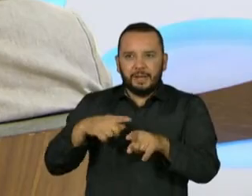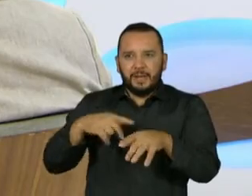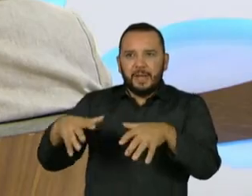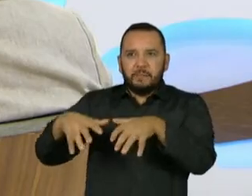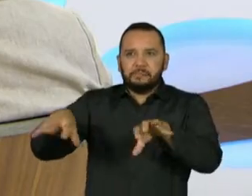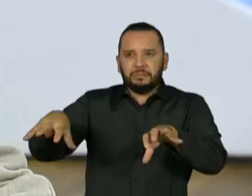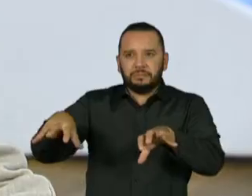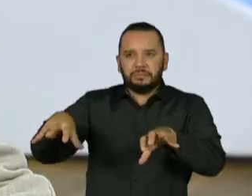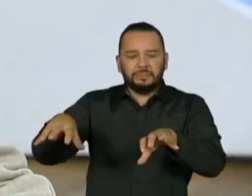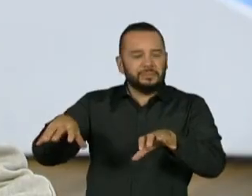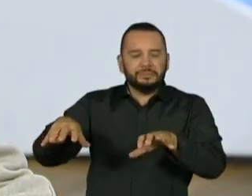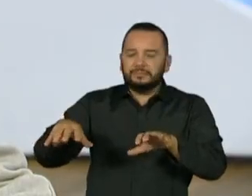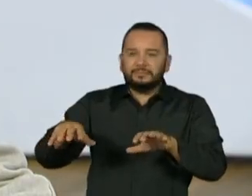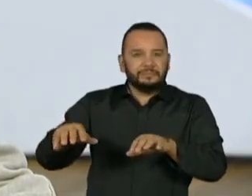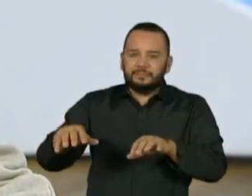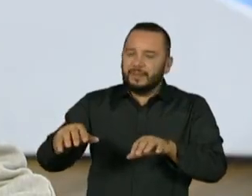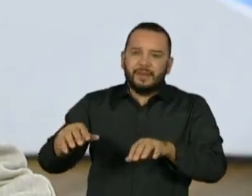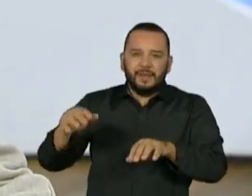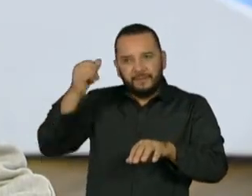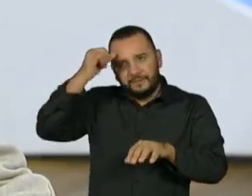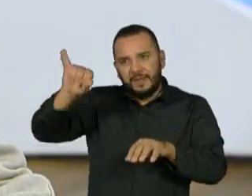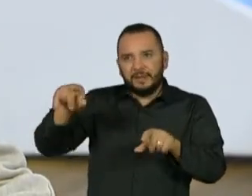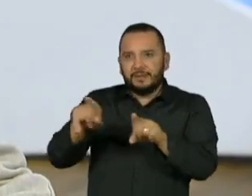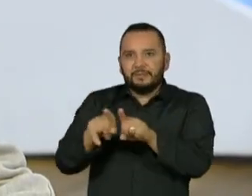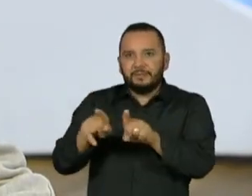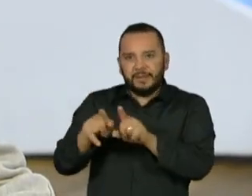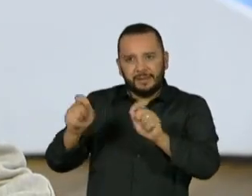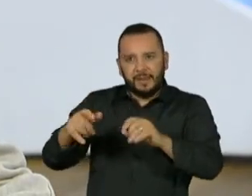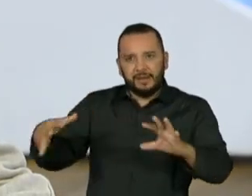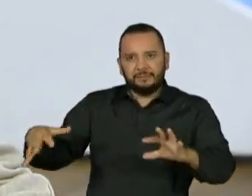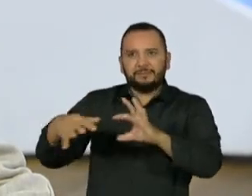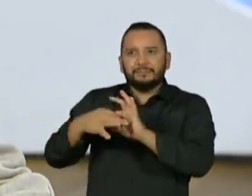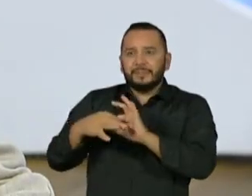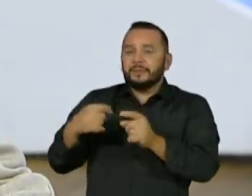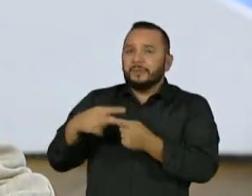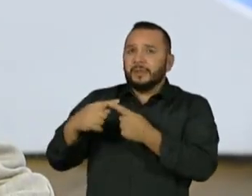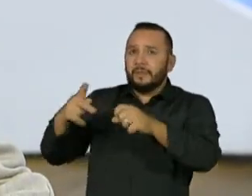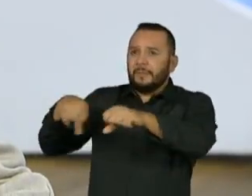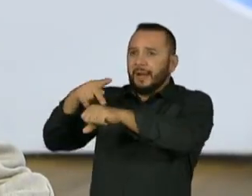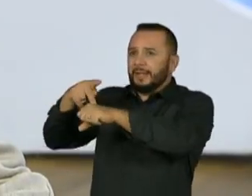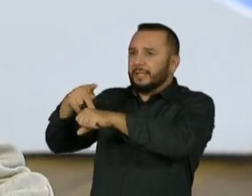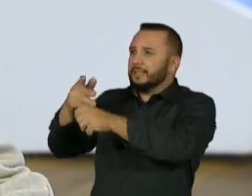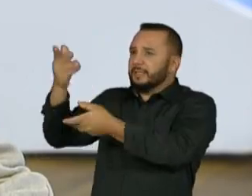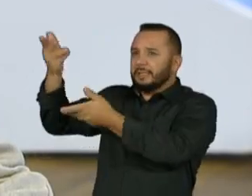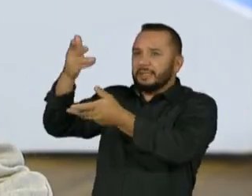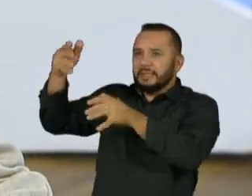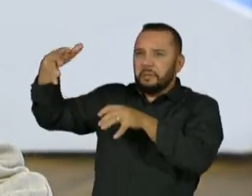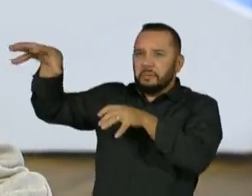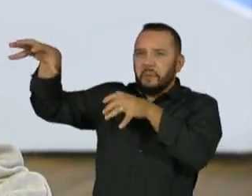questão externa. A questão externa não é uma área para polarização. E isso acho que vai ser positivo.